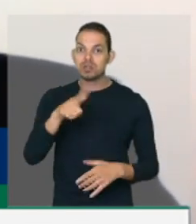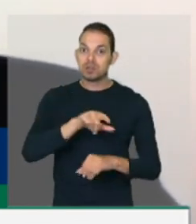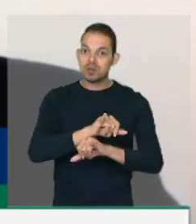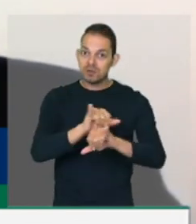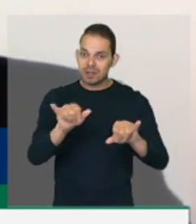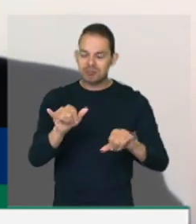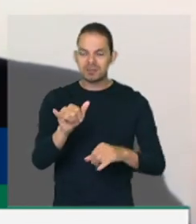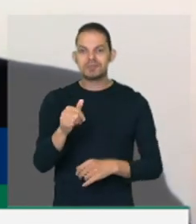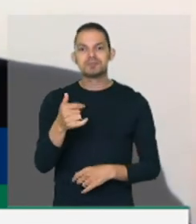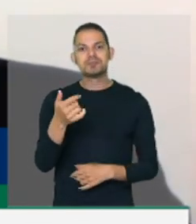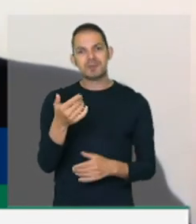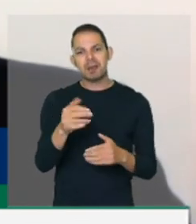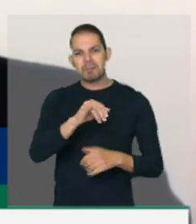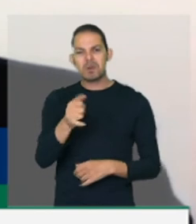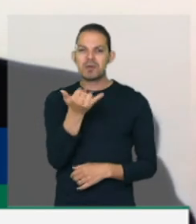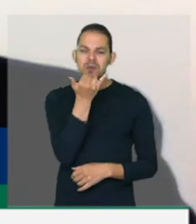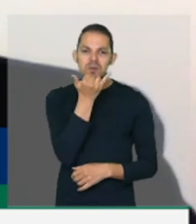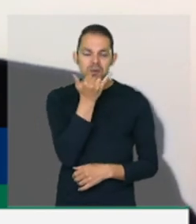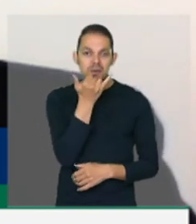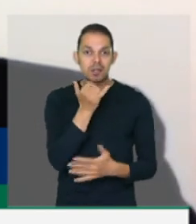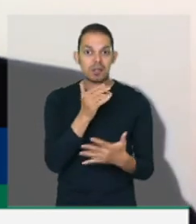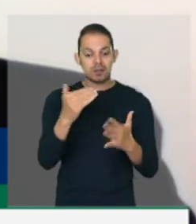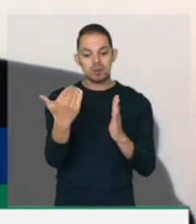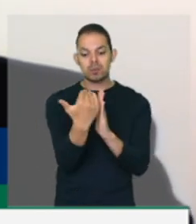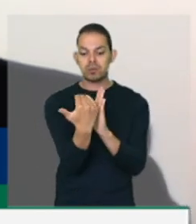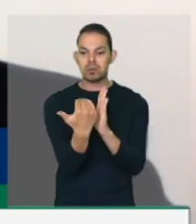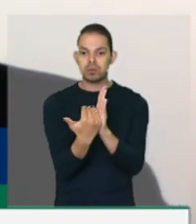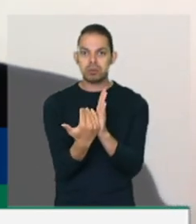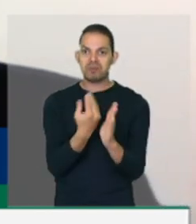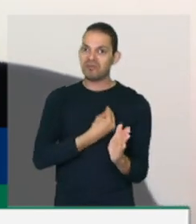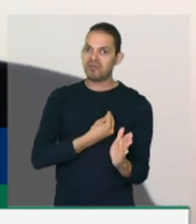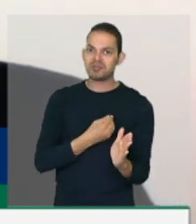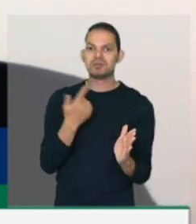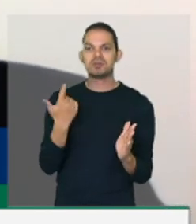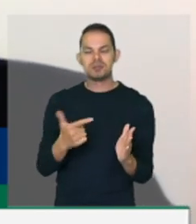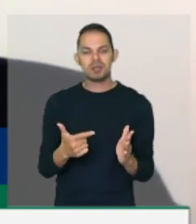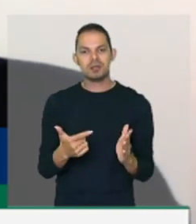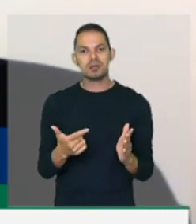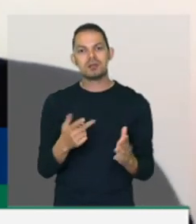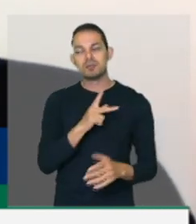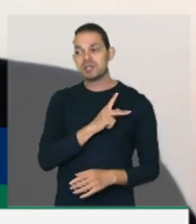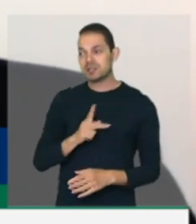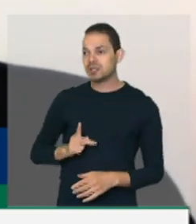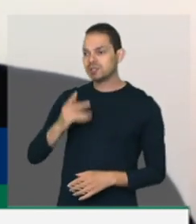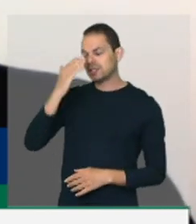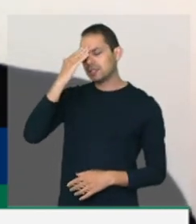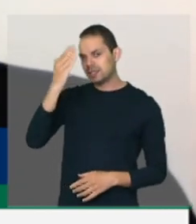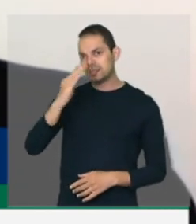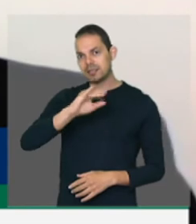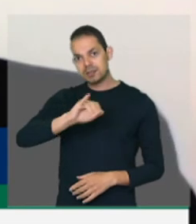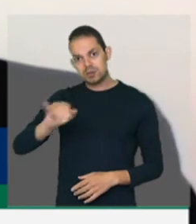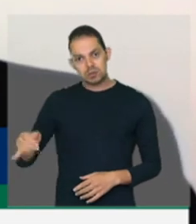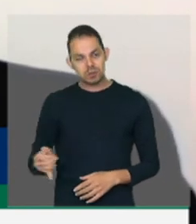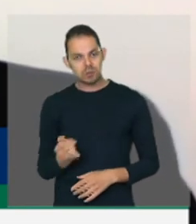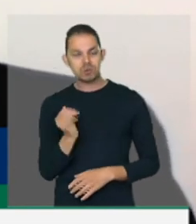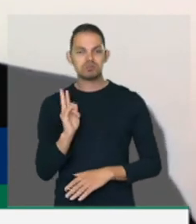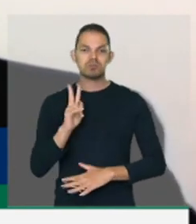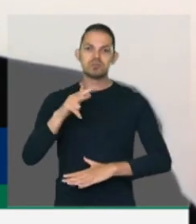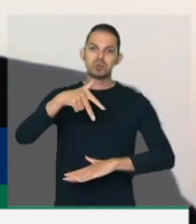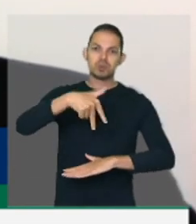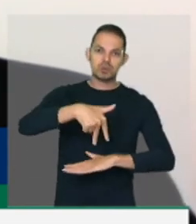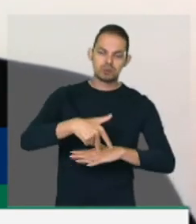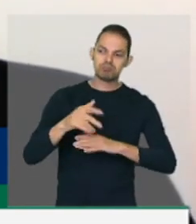escusas pela repetição, esses critérios não estão presentes. Dessa forma, senhor presidente, agradeço a oportunidade de